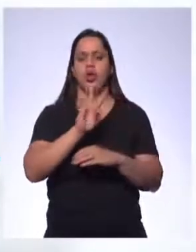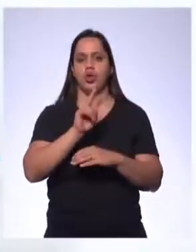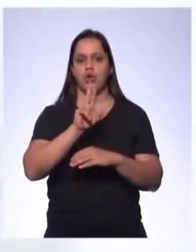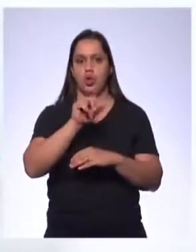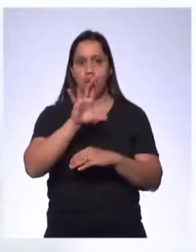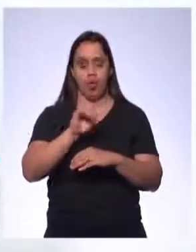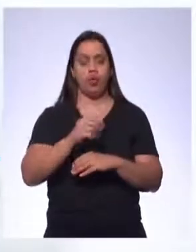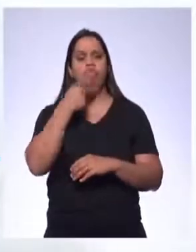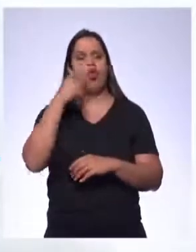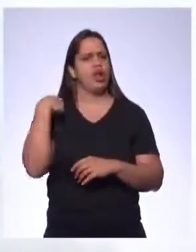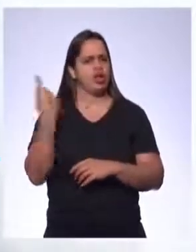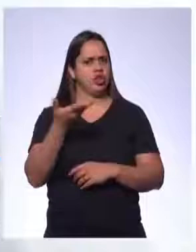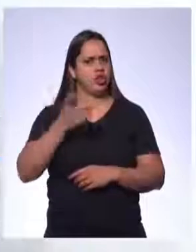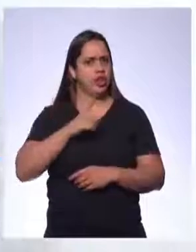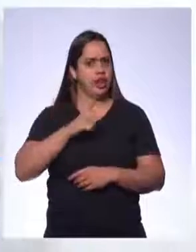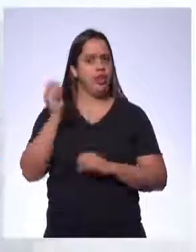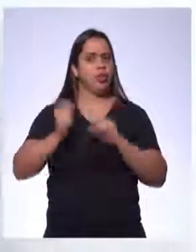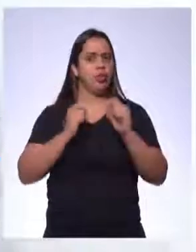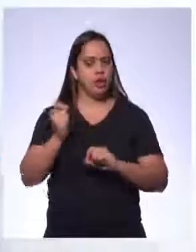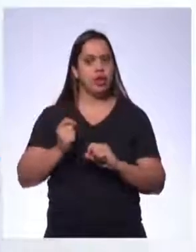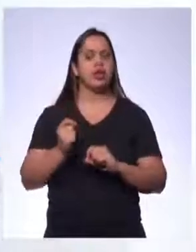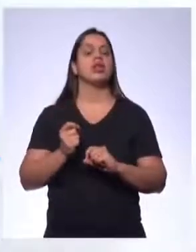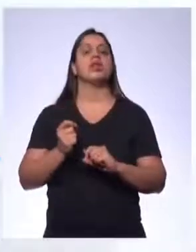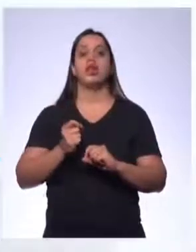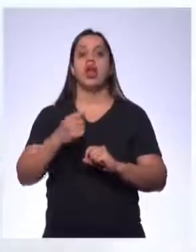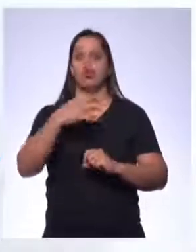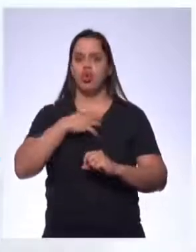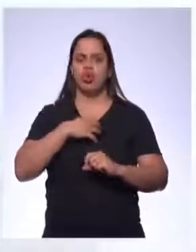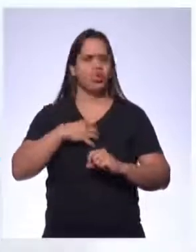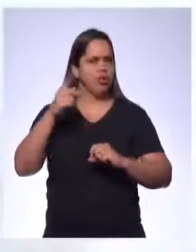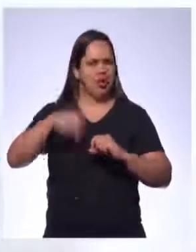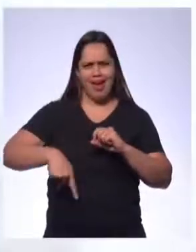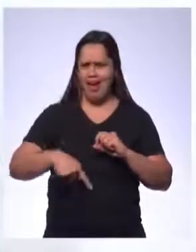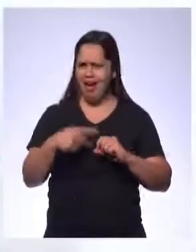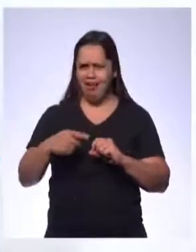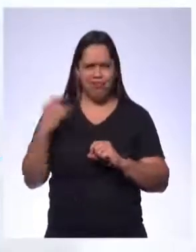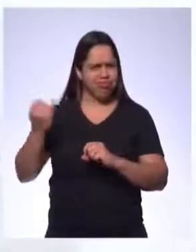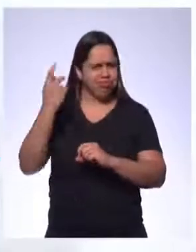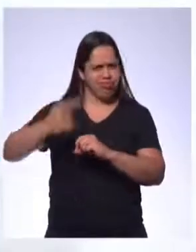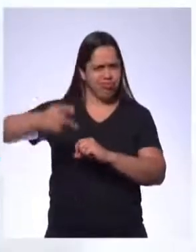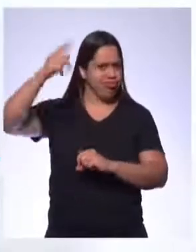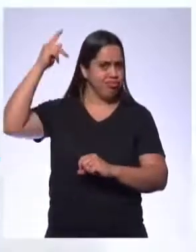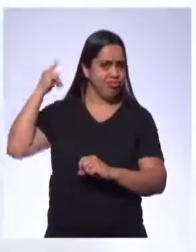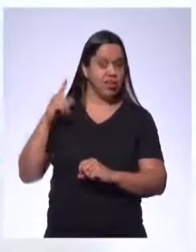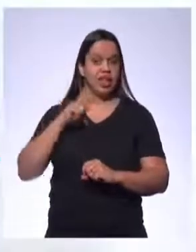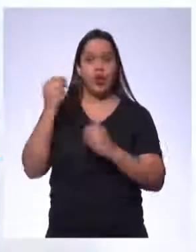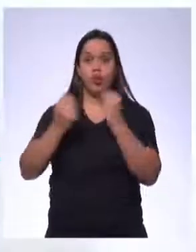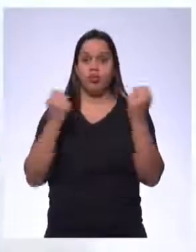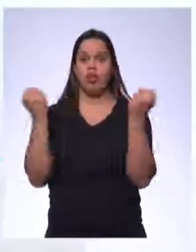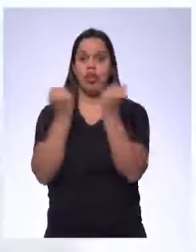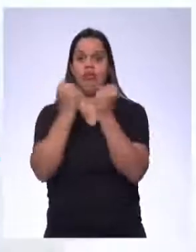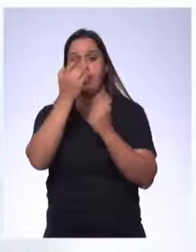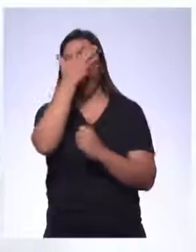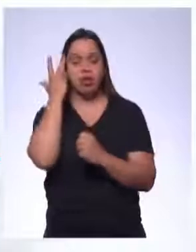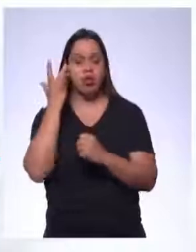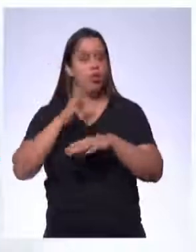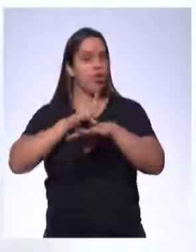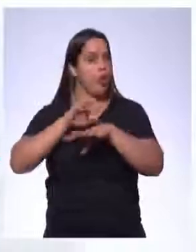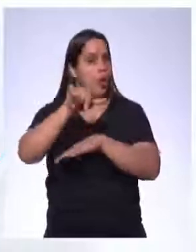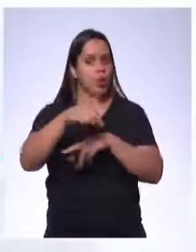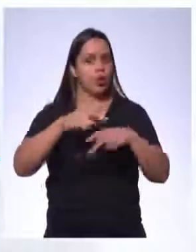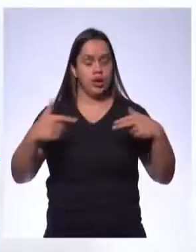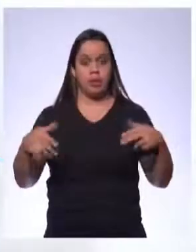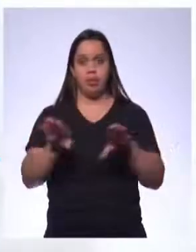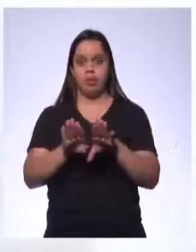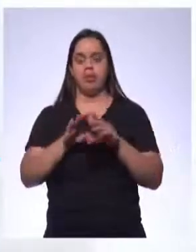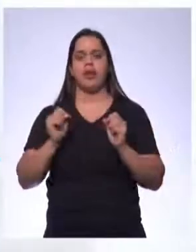método milenar de defender as pessoas contra a varíola e outras doenças. O que, que a gente faz? A gente encontra